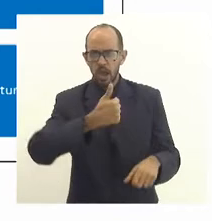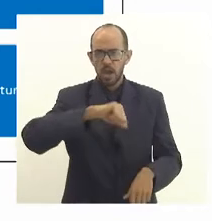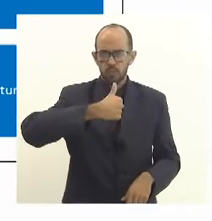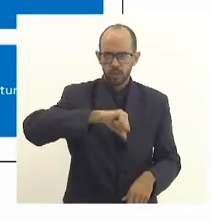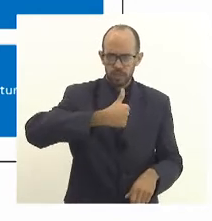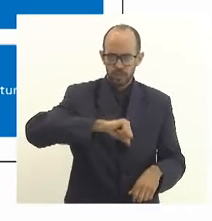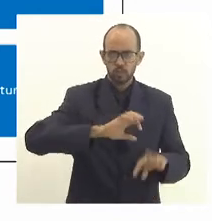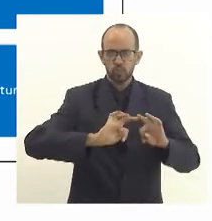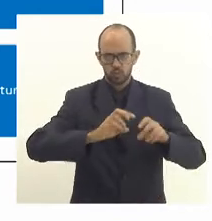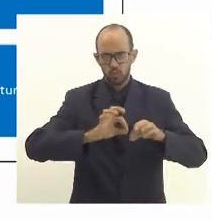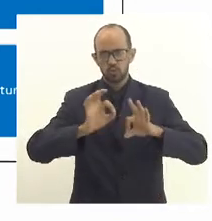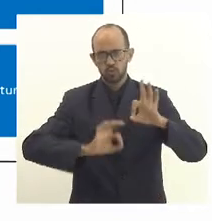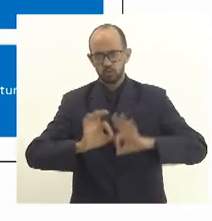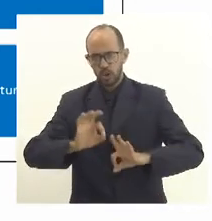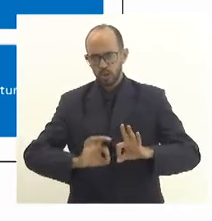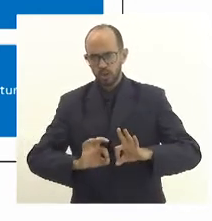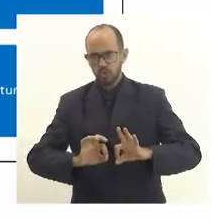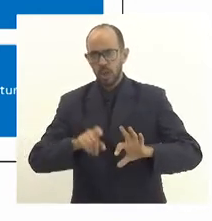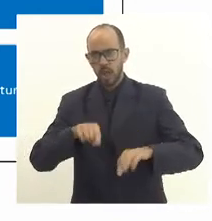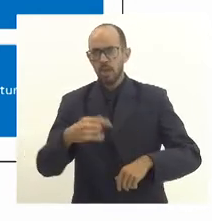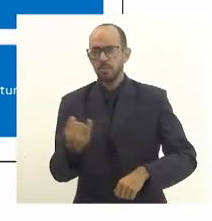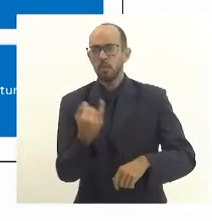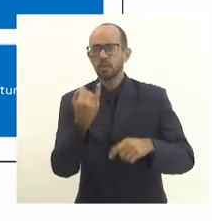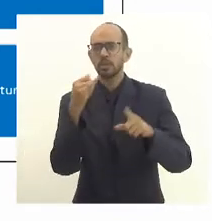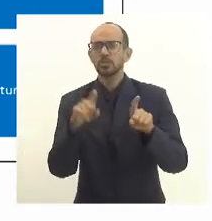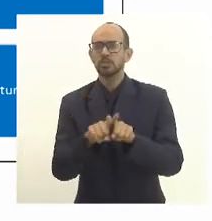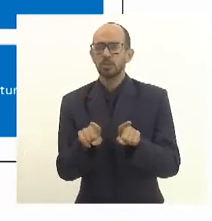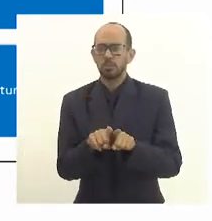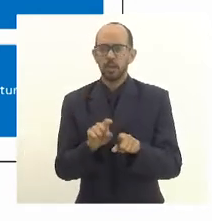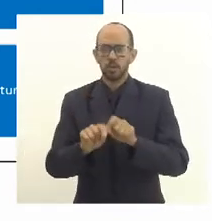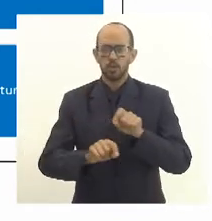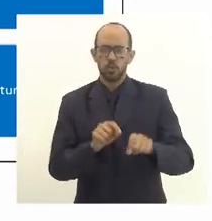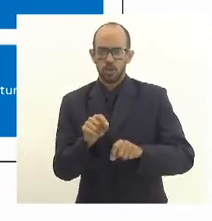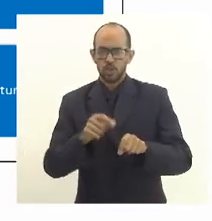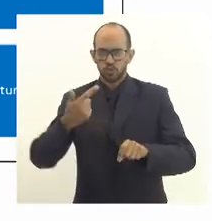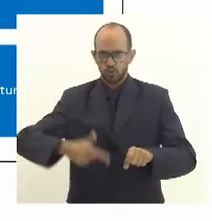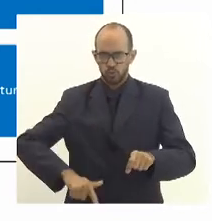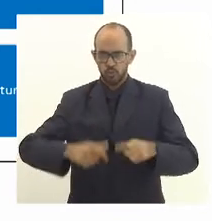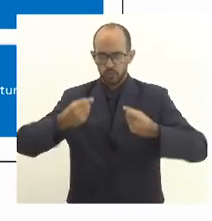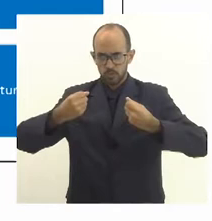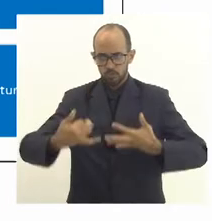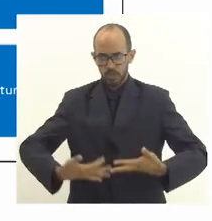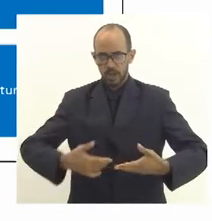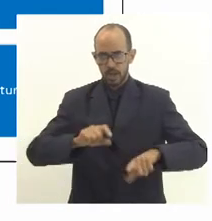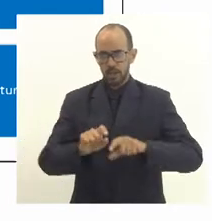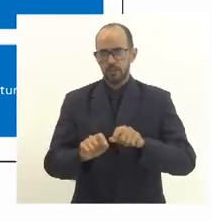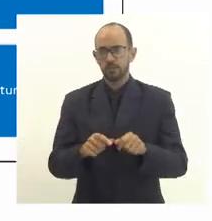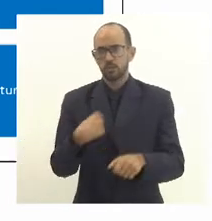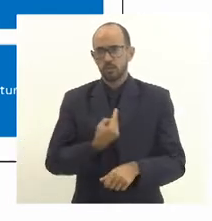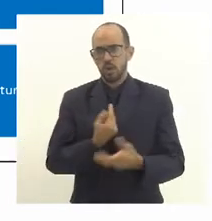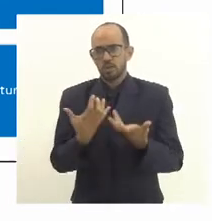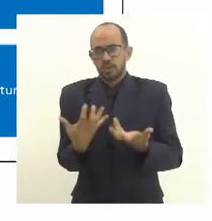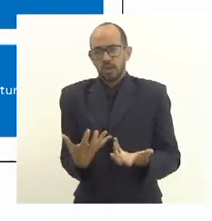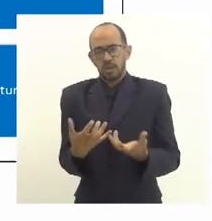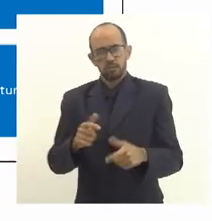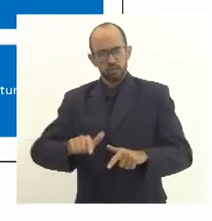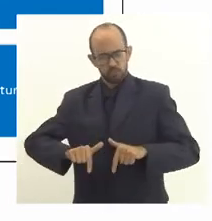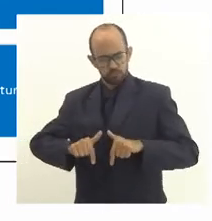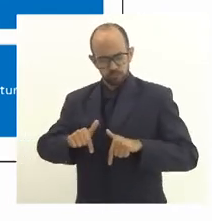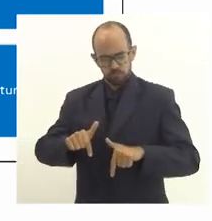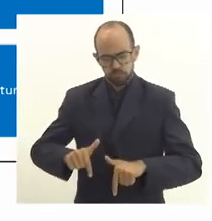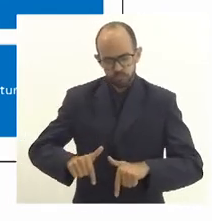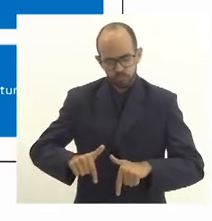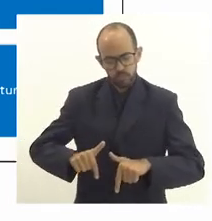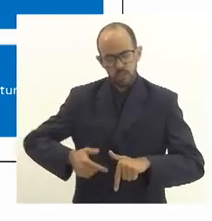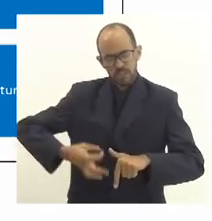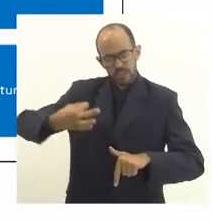dos projetos. É muito importante aqui a gente deixar mais uma vez claro que nós queremos ser ativos nesse processo, estamos abertos